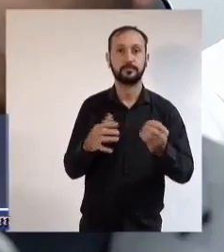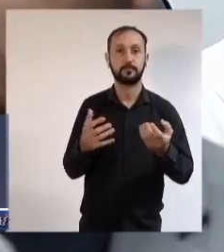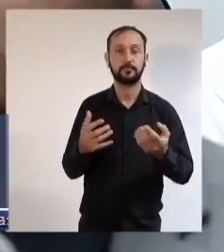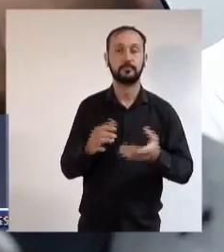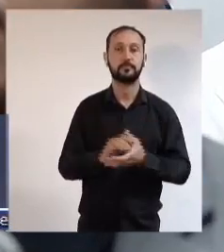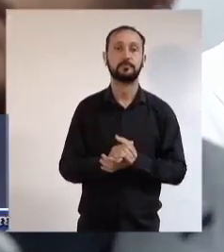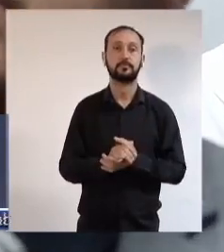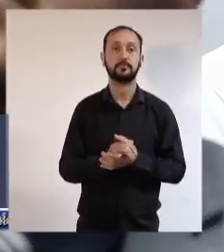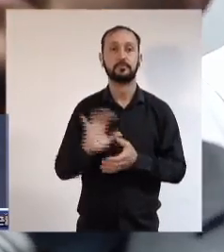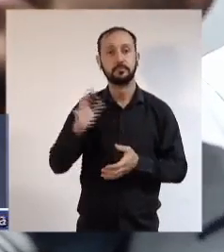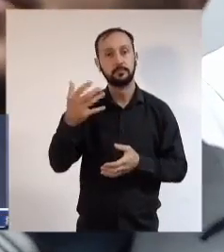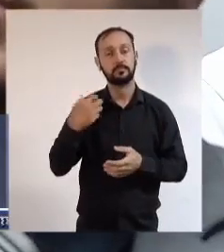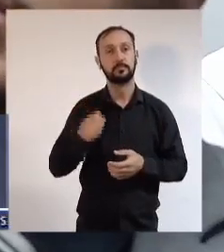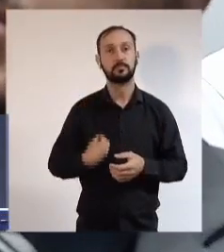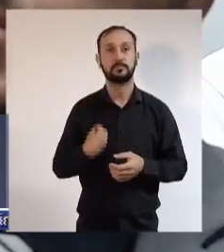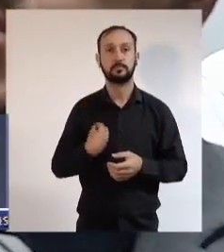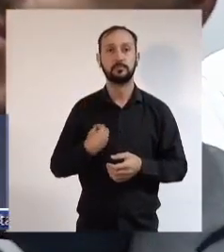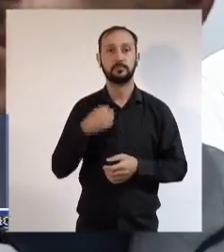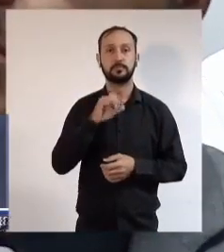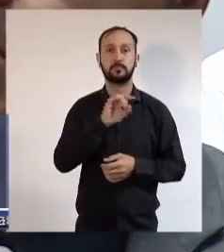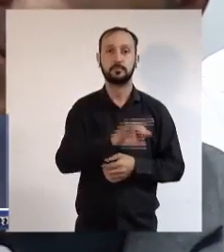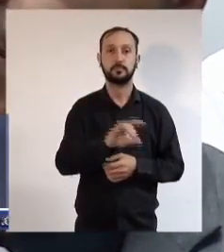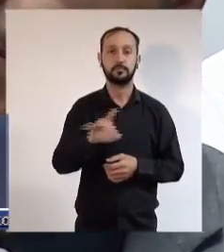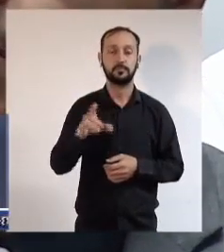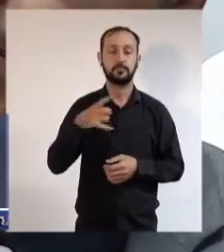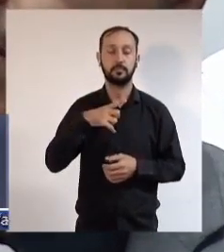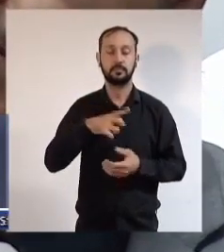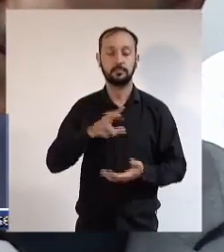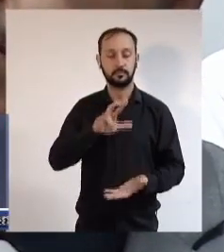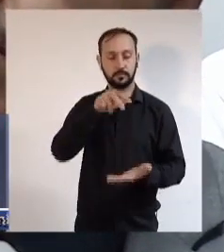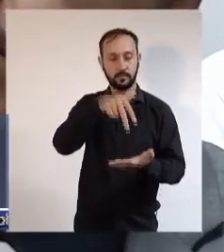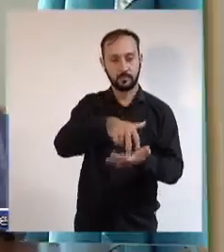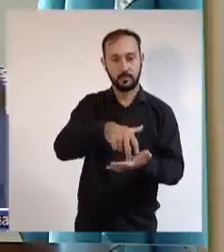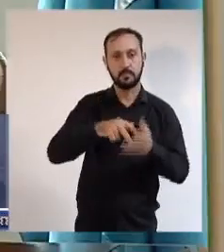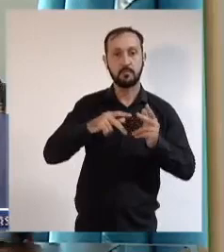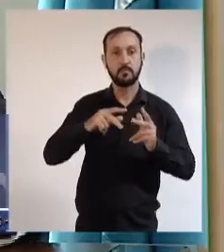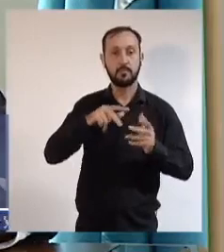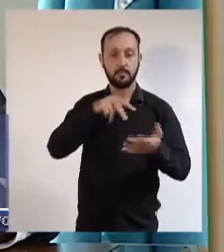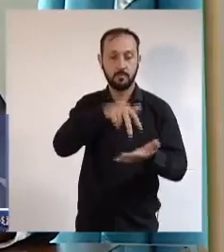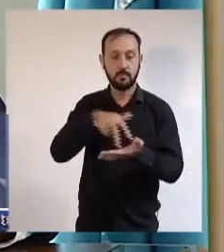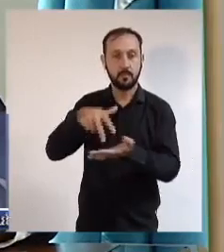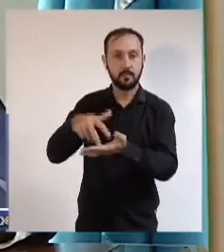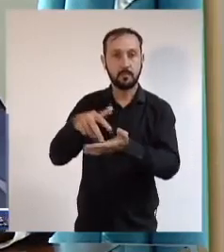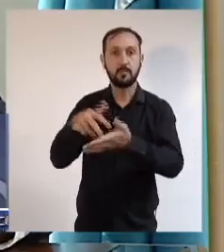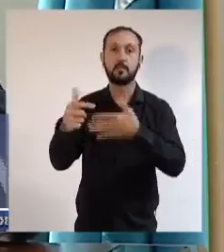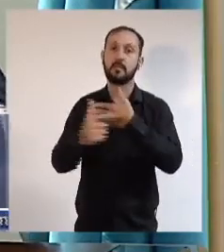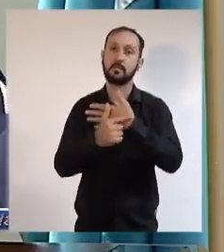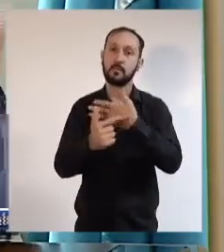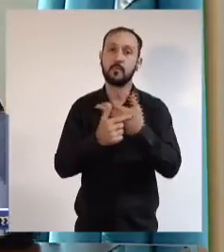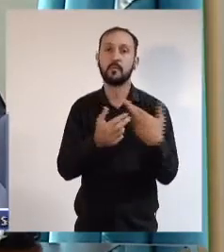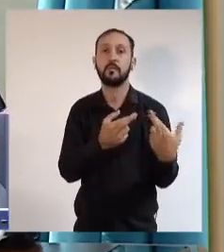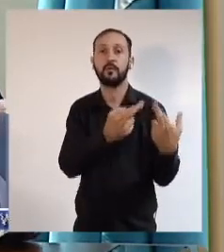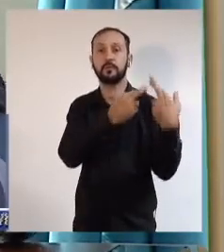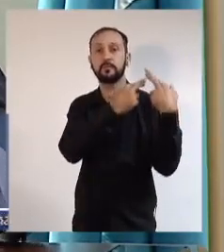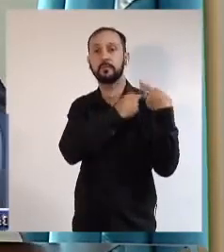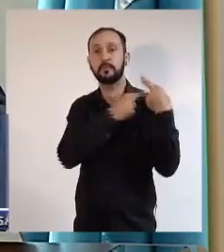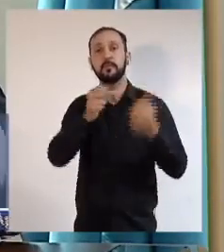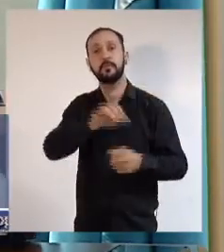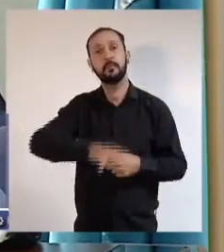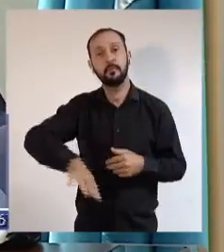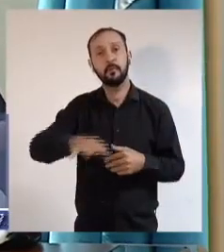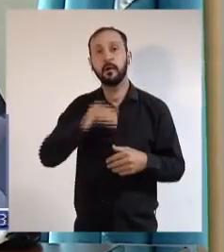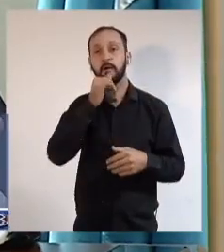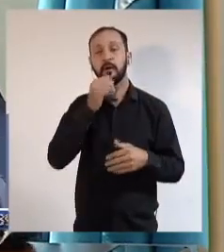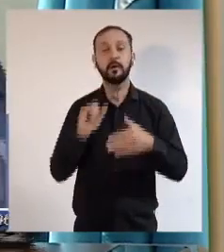nossa vida cada um tem um posicionamento uma função social uma missão uma